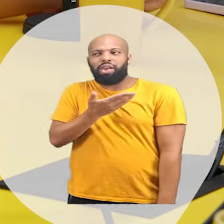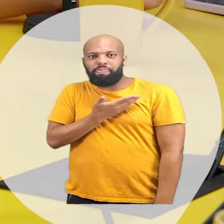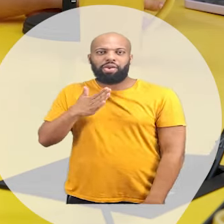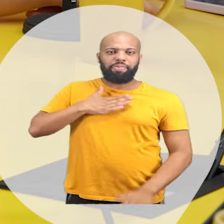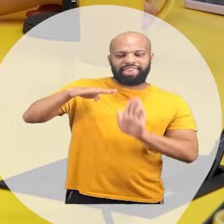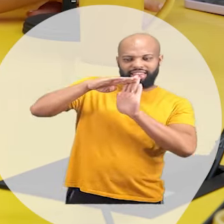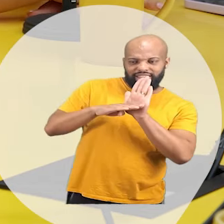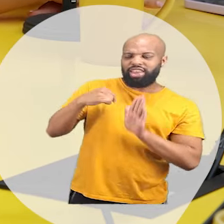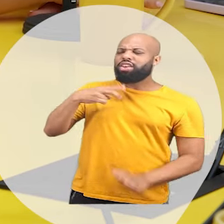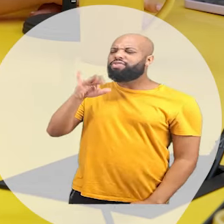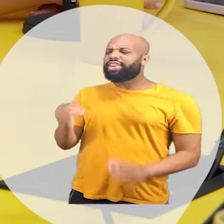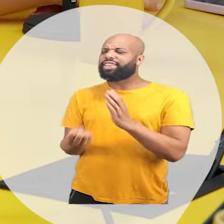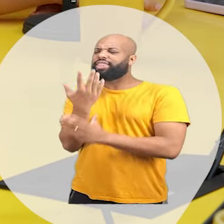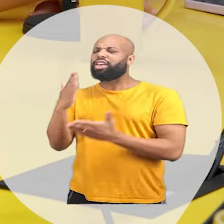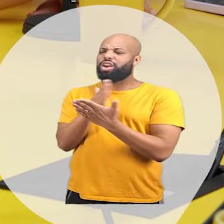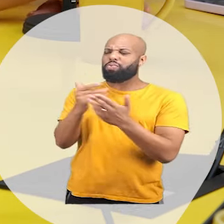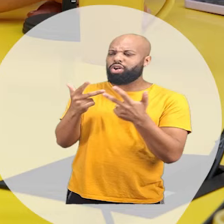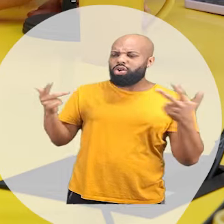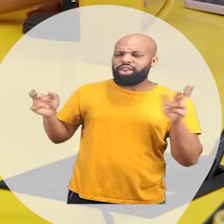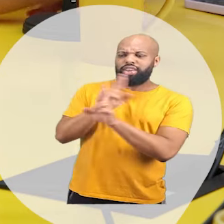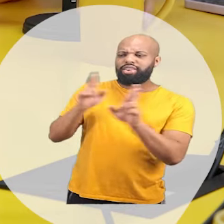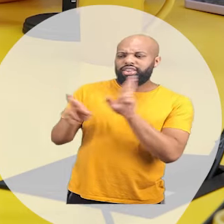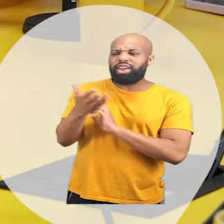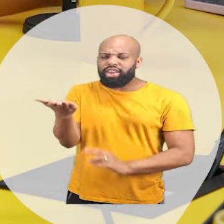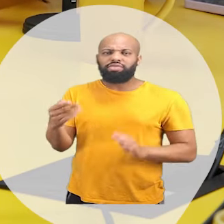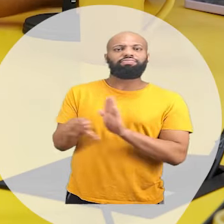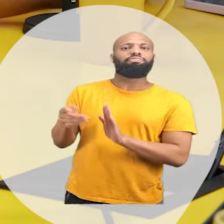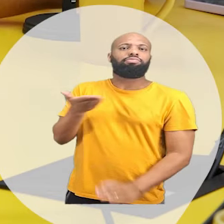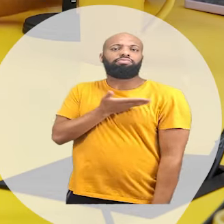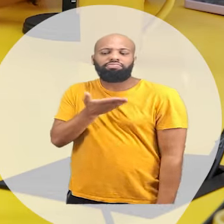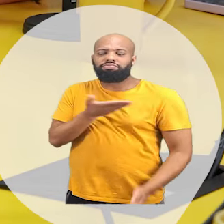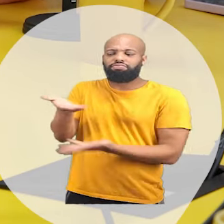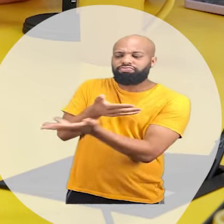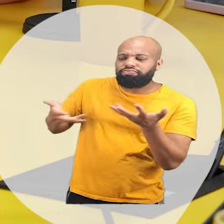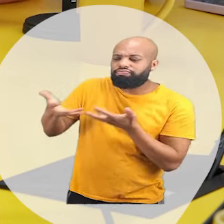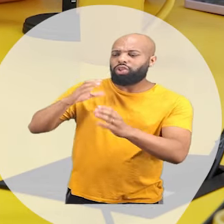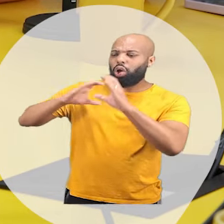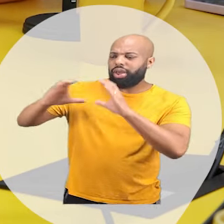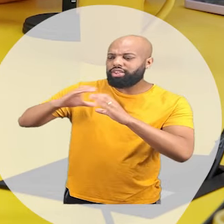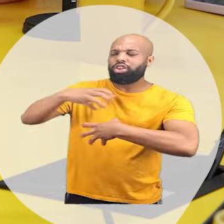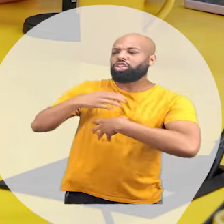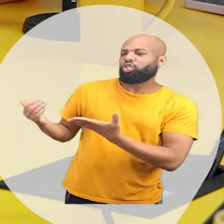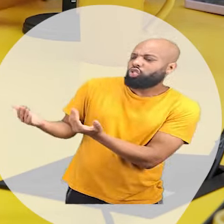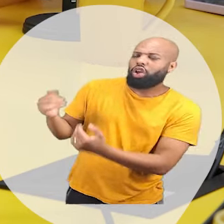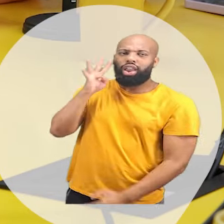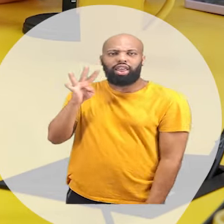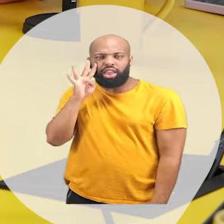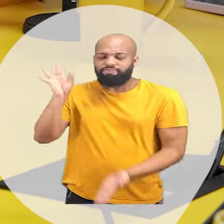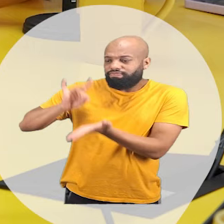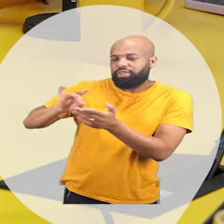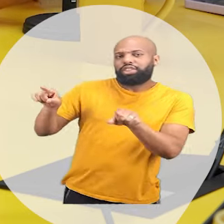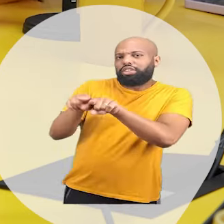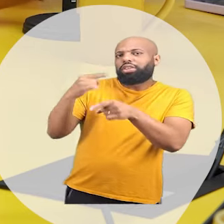amigos a lista eu falei cara acho que eu vou criar algo relacionado a isso de amigo para amigo uma comunicação mais jovem mais legal